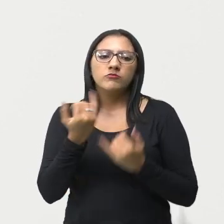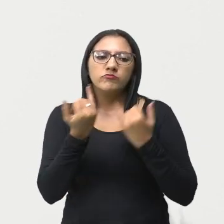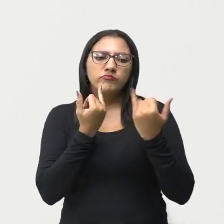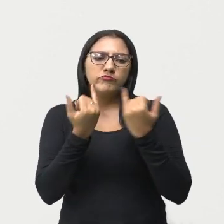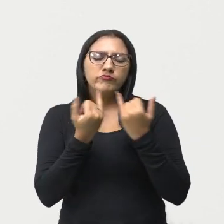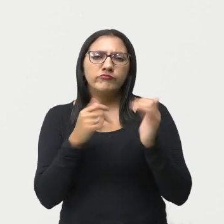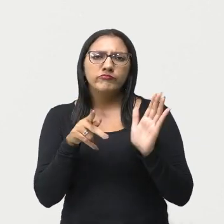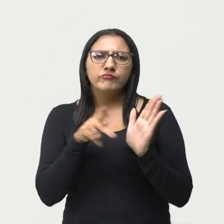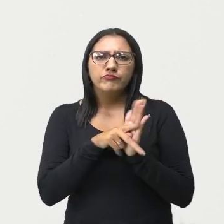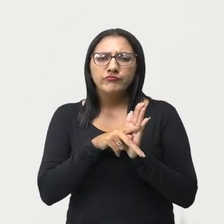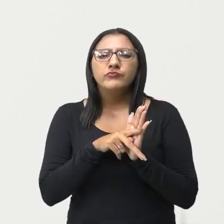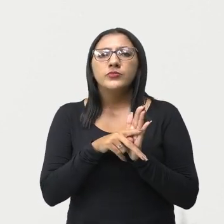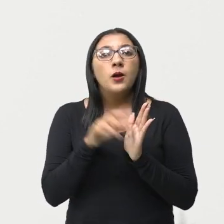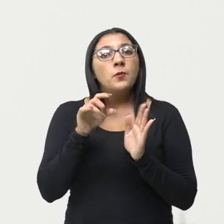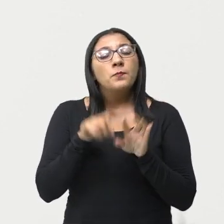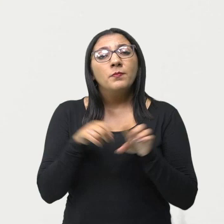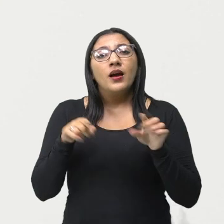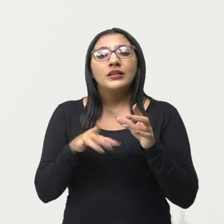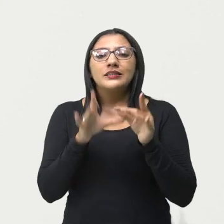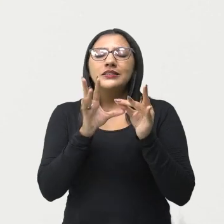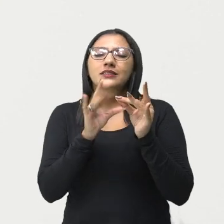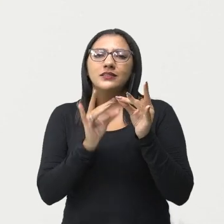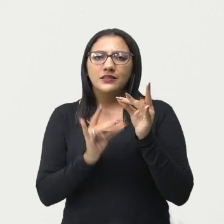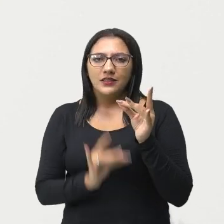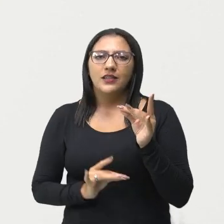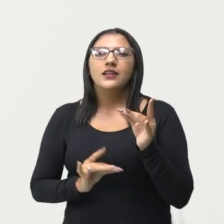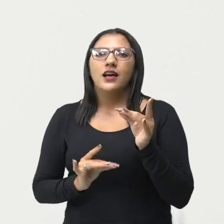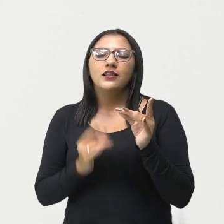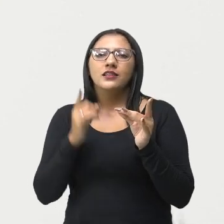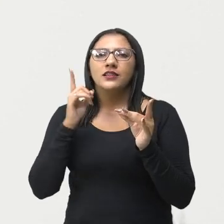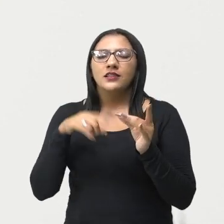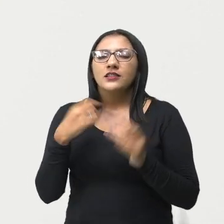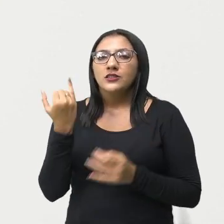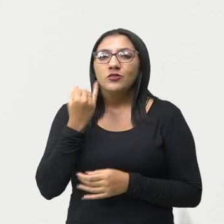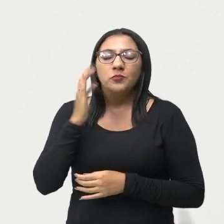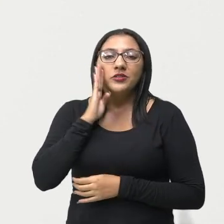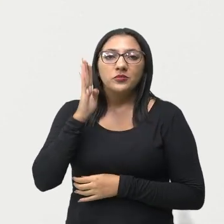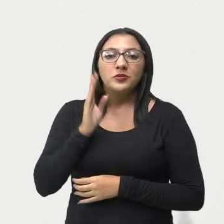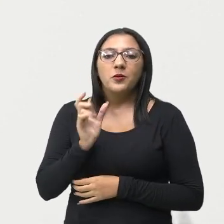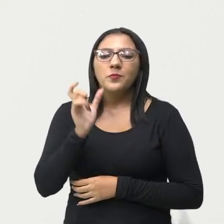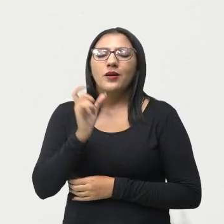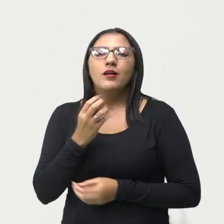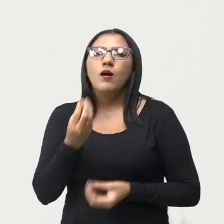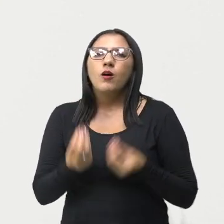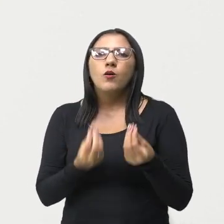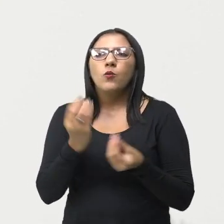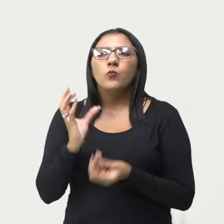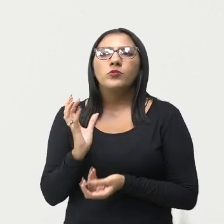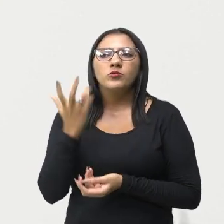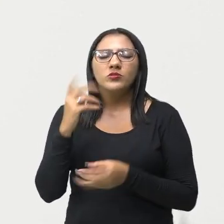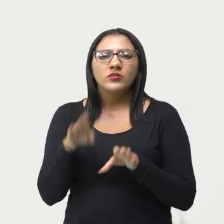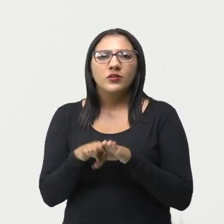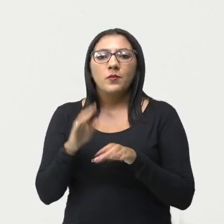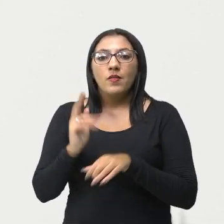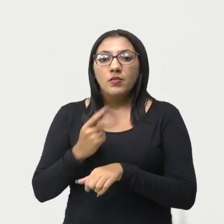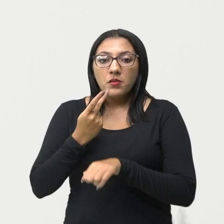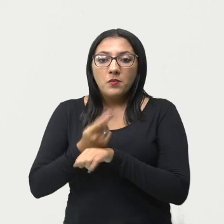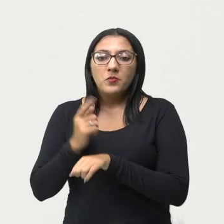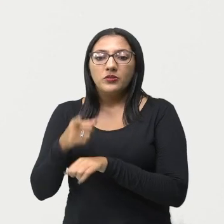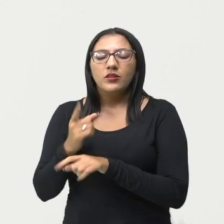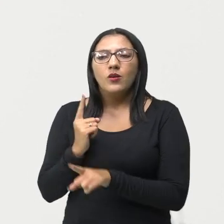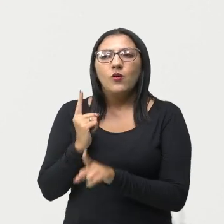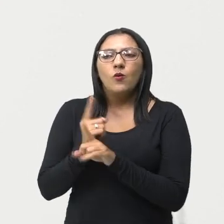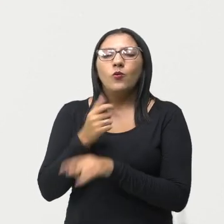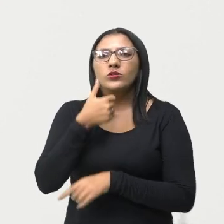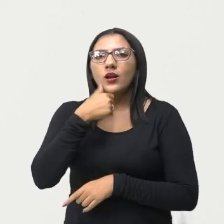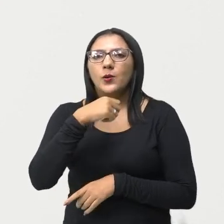também se relacionam com a informação principal, mostrando para a gente o que ocorre depois dele reencontrar com a mãe,